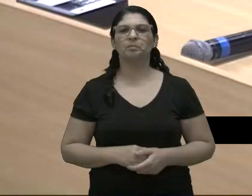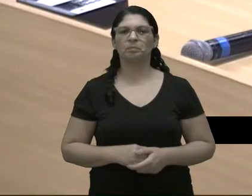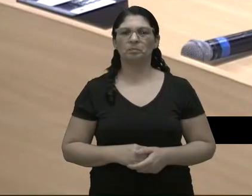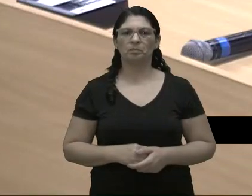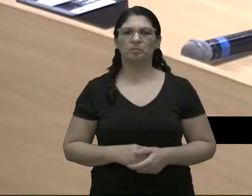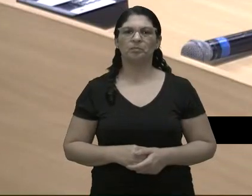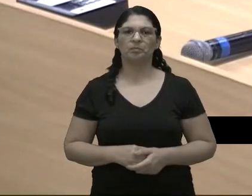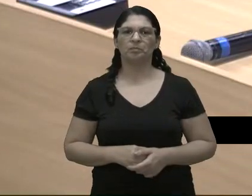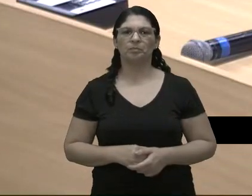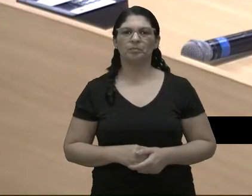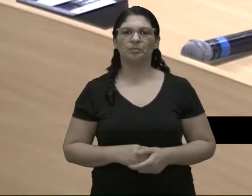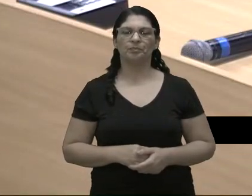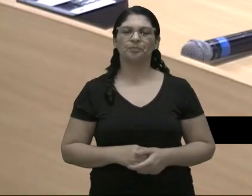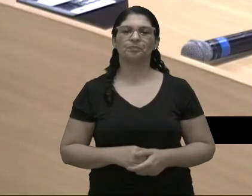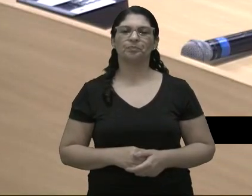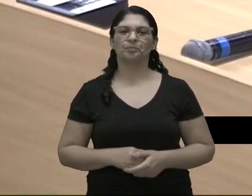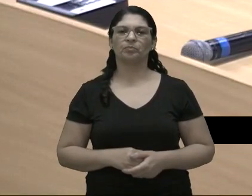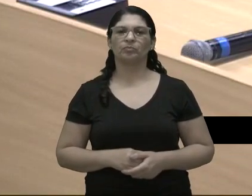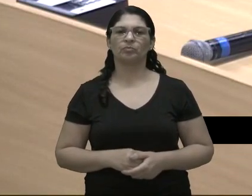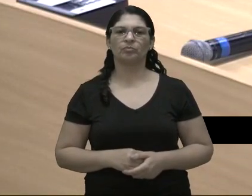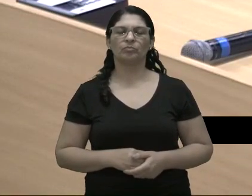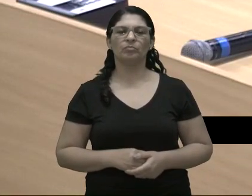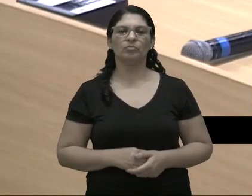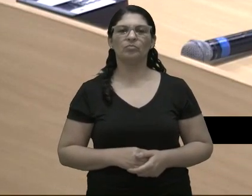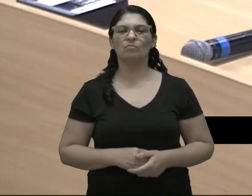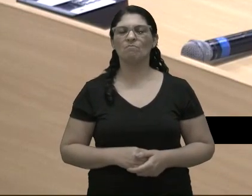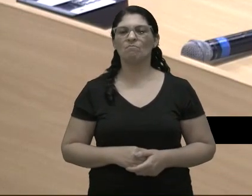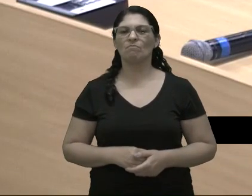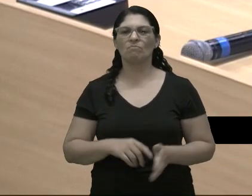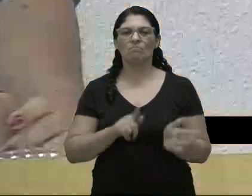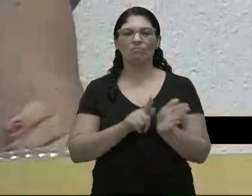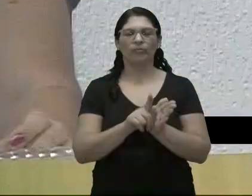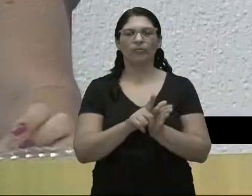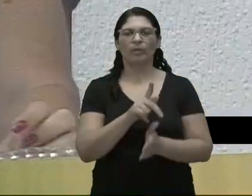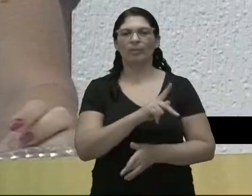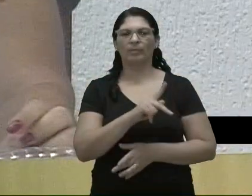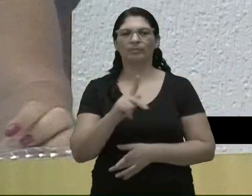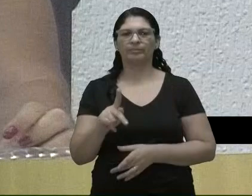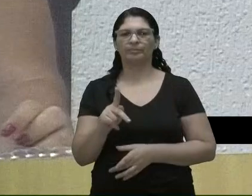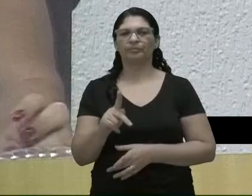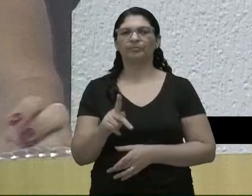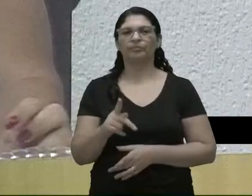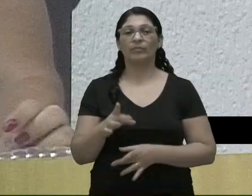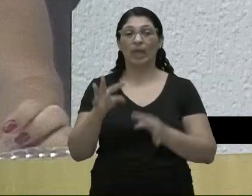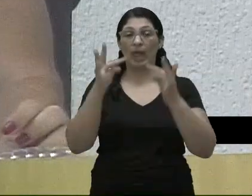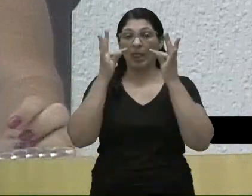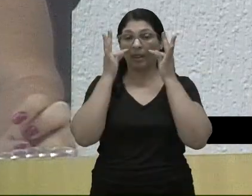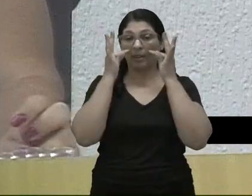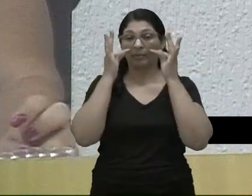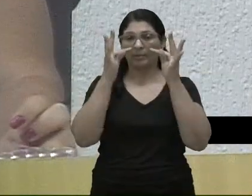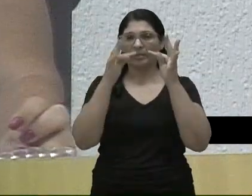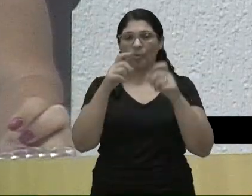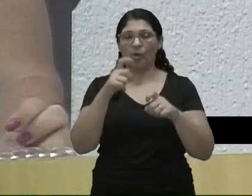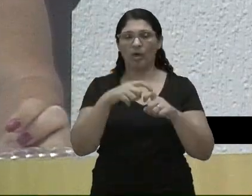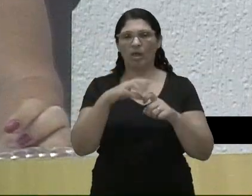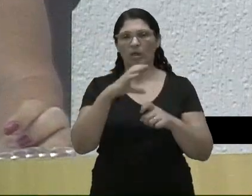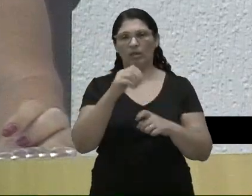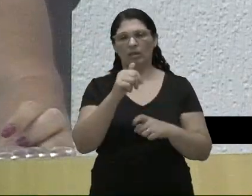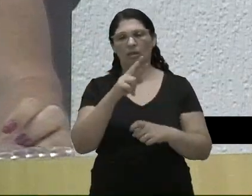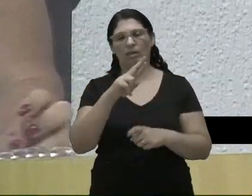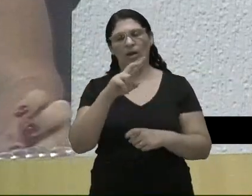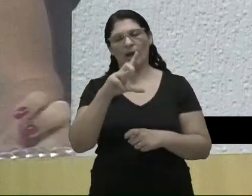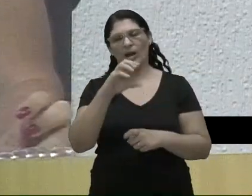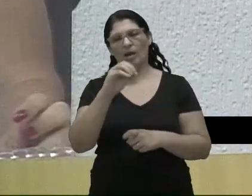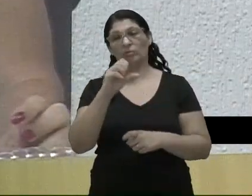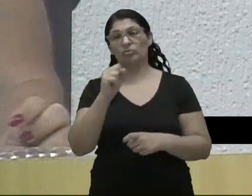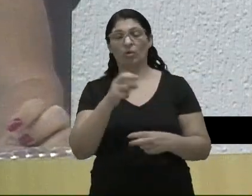vontade. Eu só vou perguntar para o presidente aqui, a testemunha, o Dr. Carlos, ele é o responsável